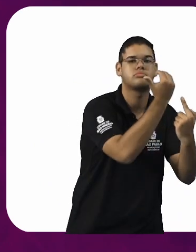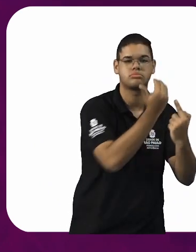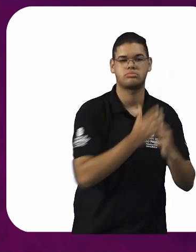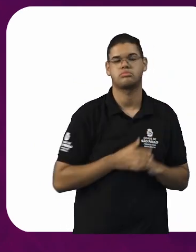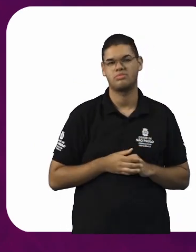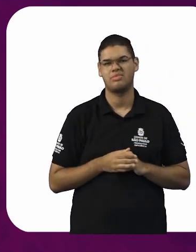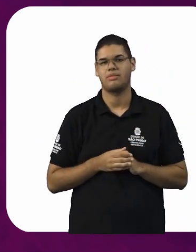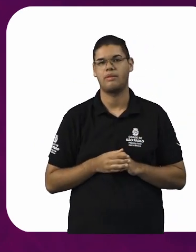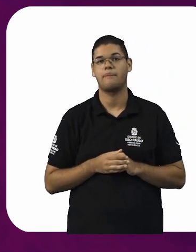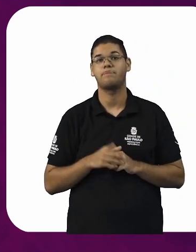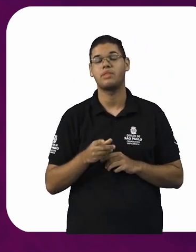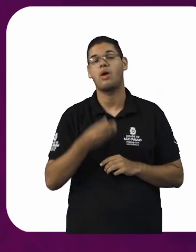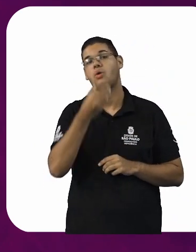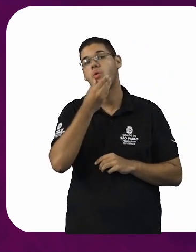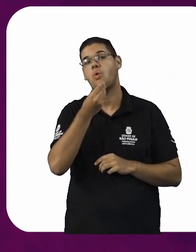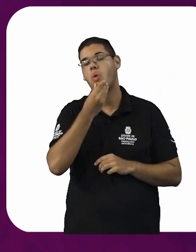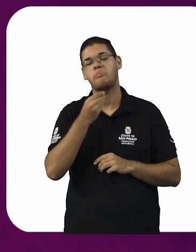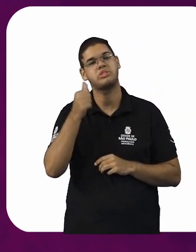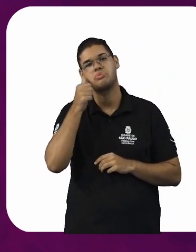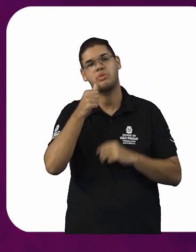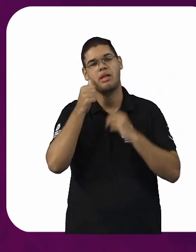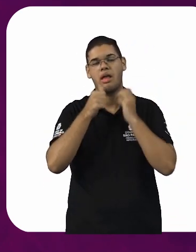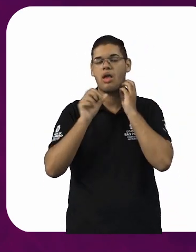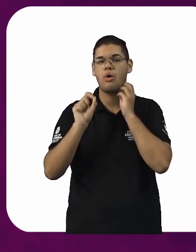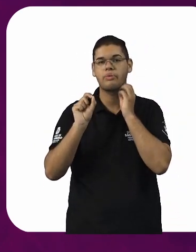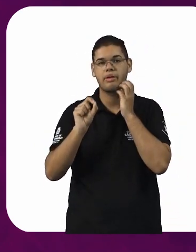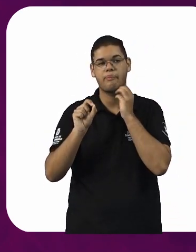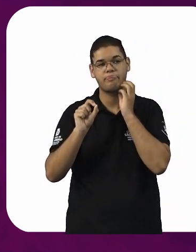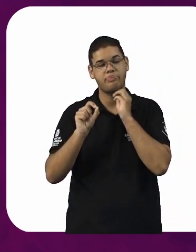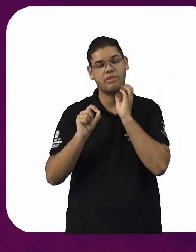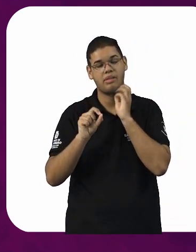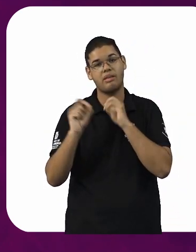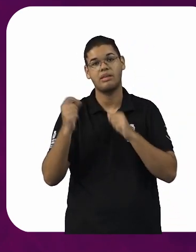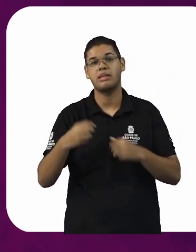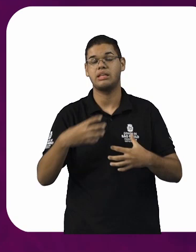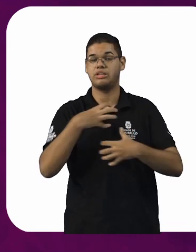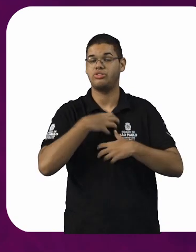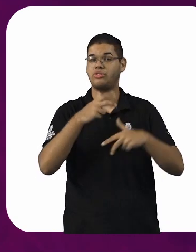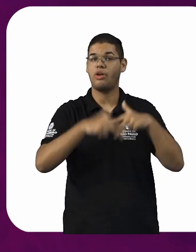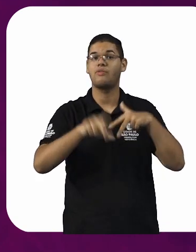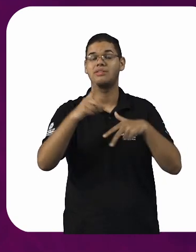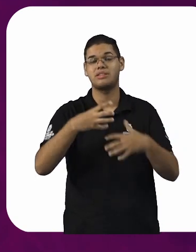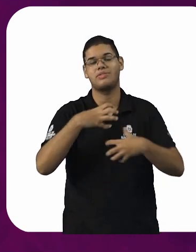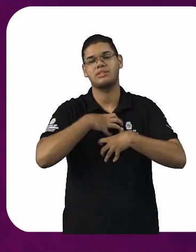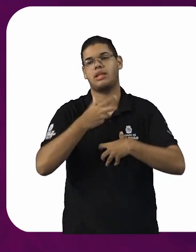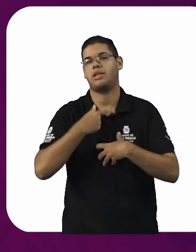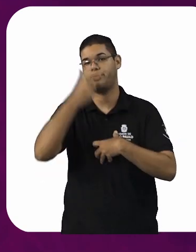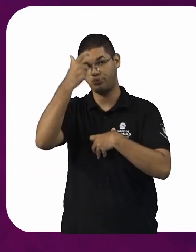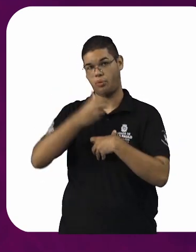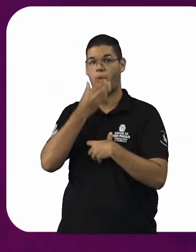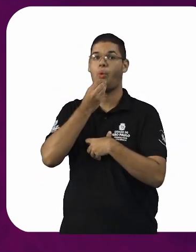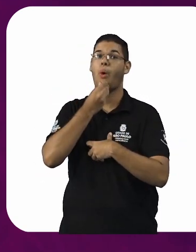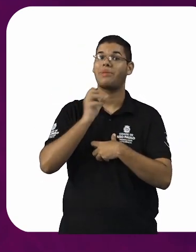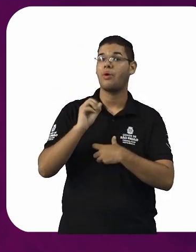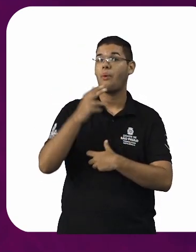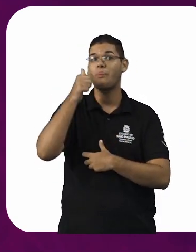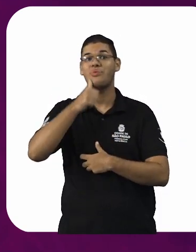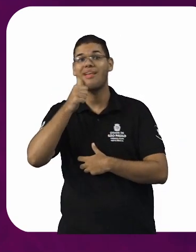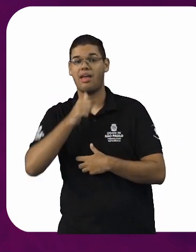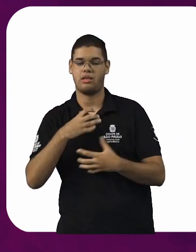divisão das pessoas entre homens e mulheres, identidade de gênero se refere a você se identificar como homem ou como